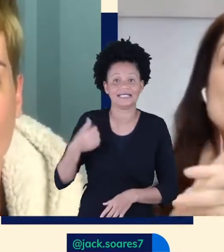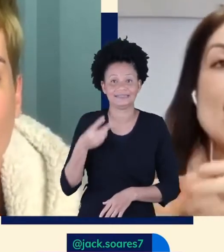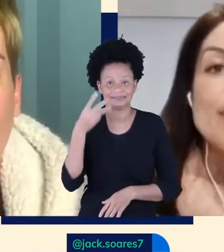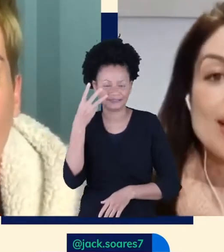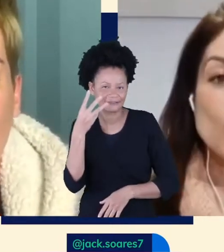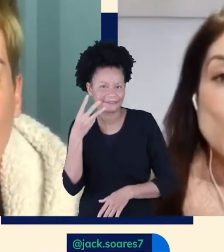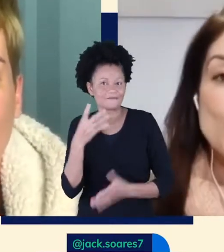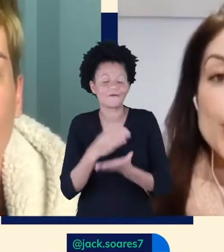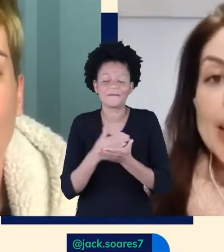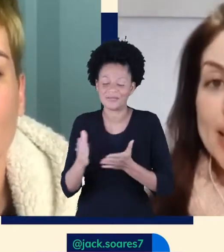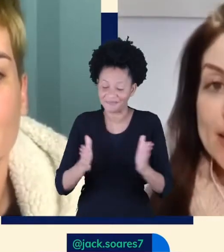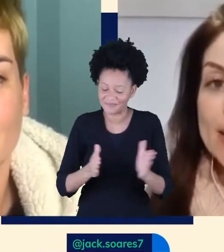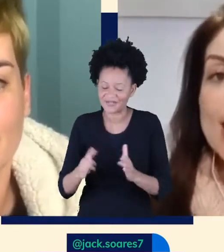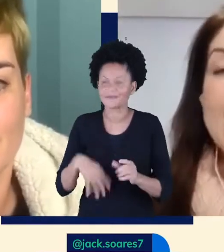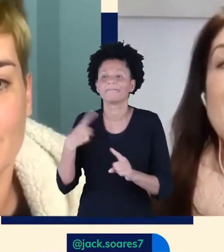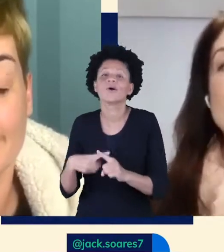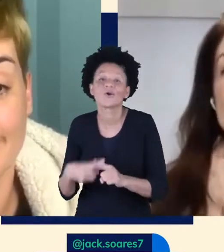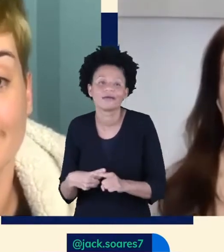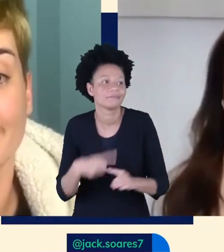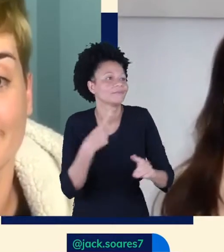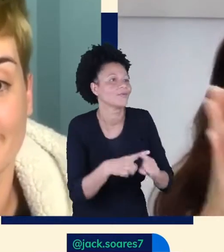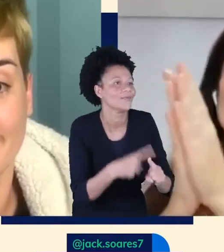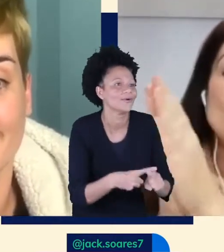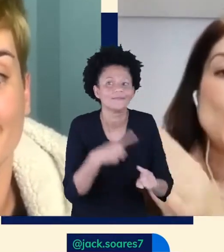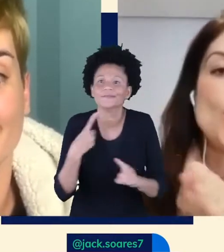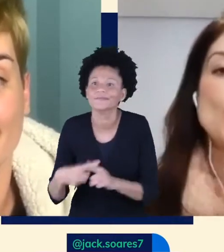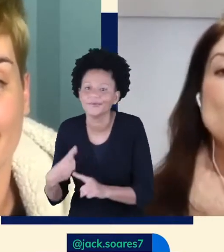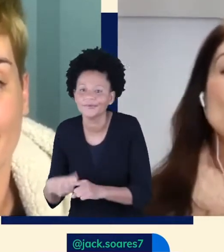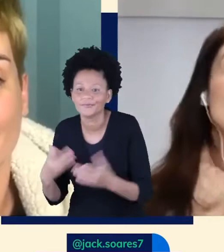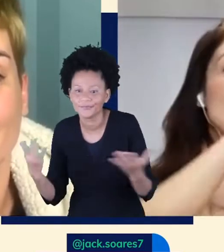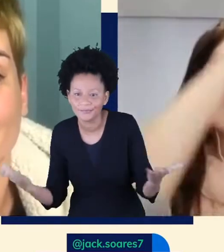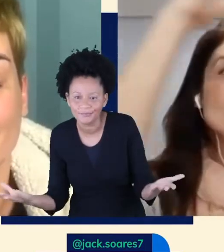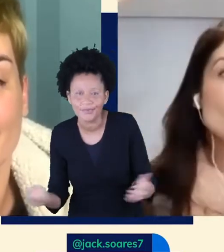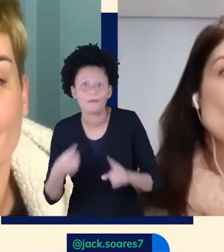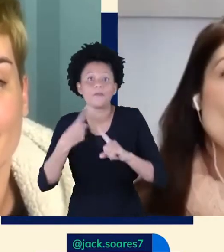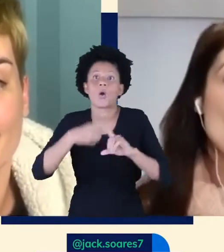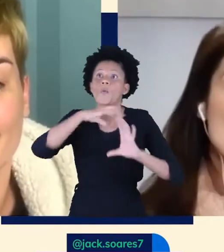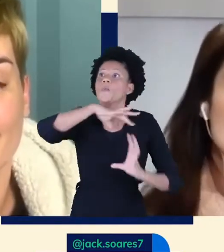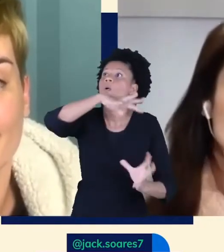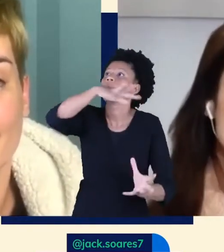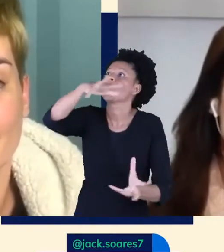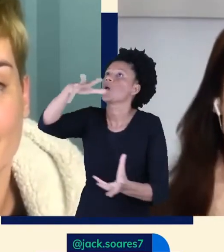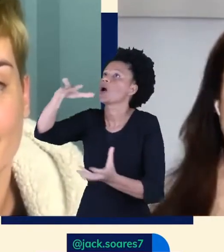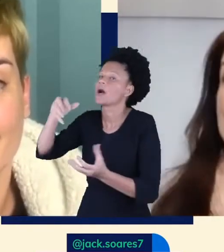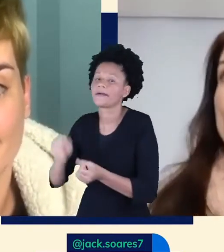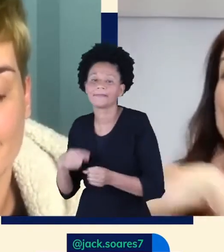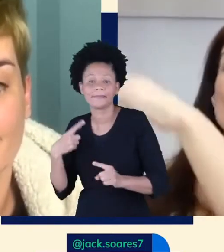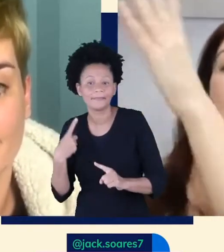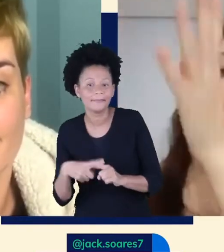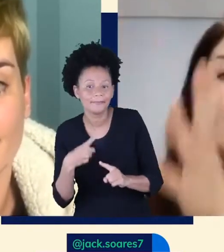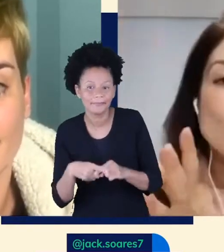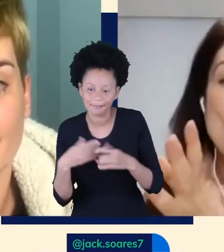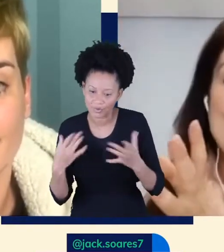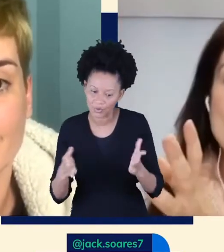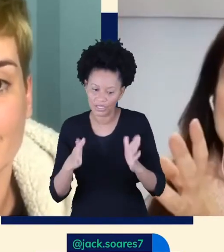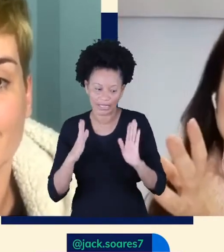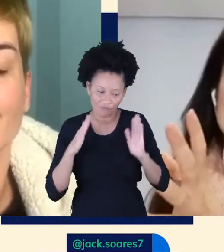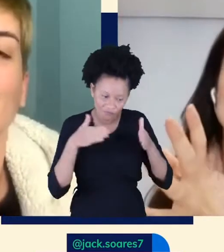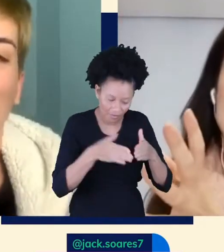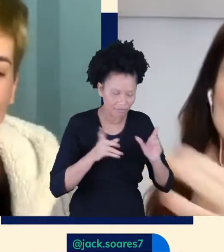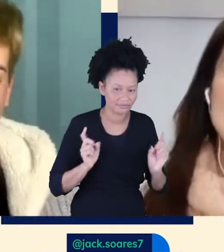vai começar a fase dos porquês, a criança não vai dividir o porquê sobre o mundo em geral e o porquê